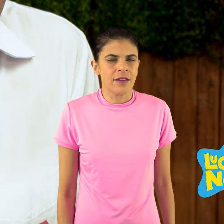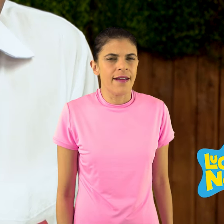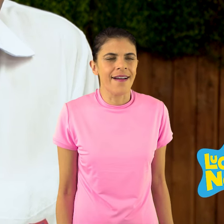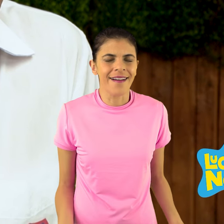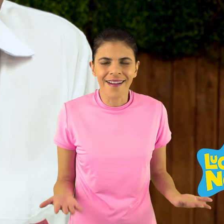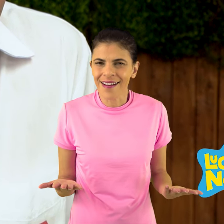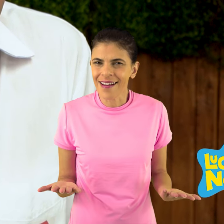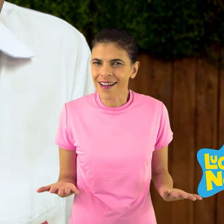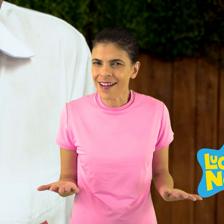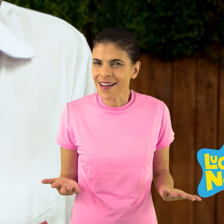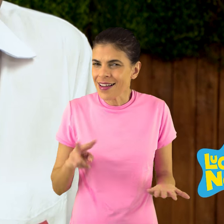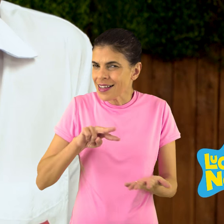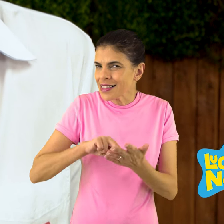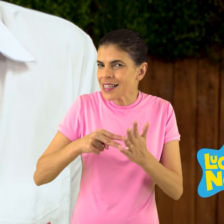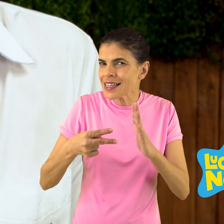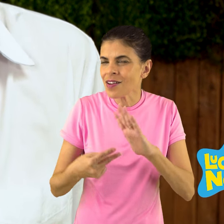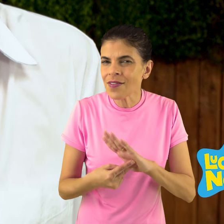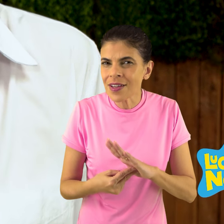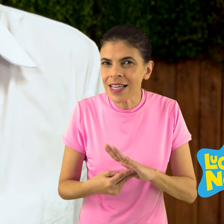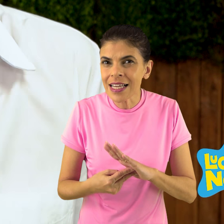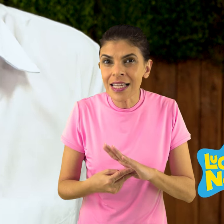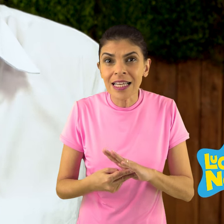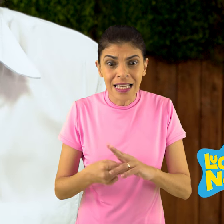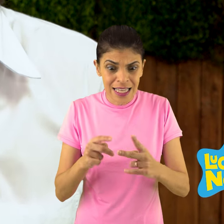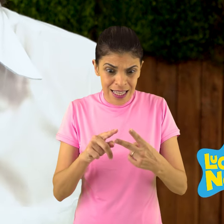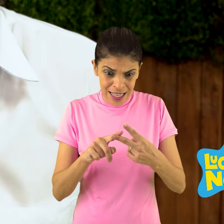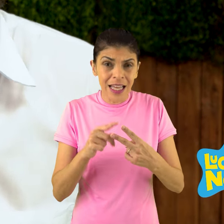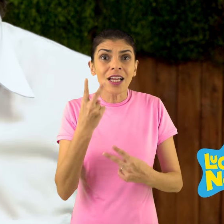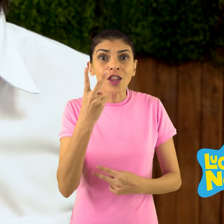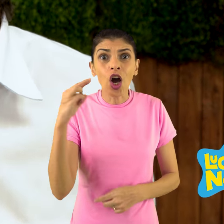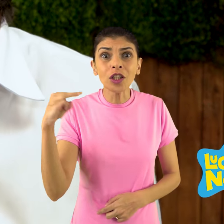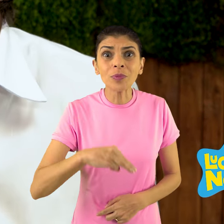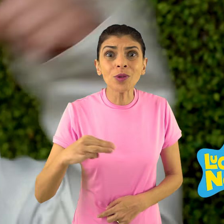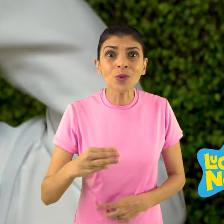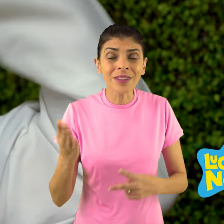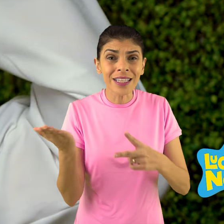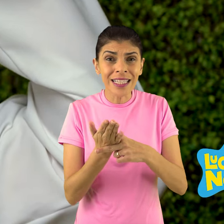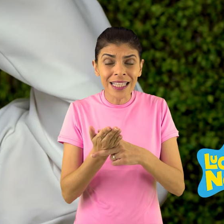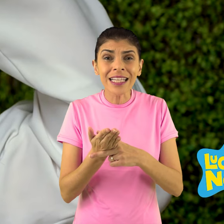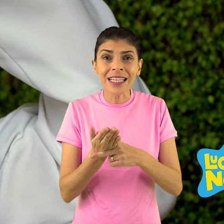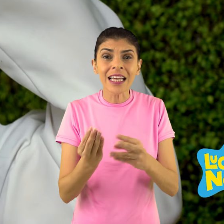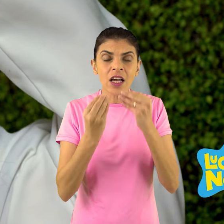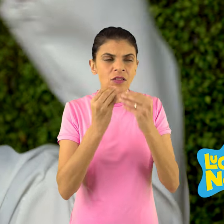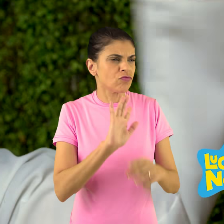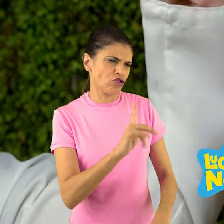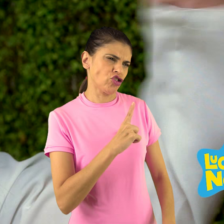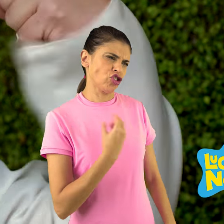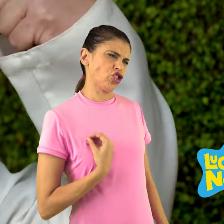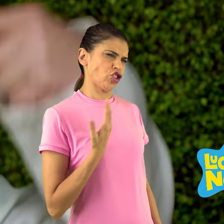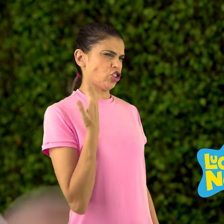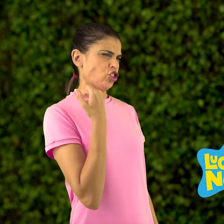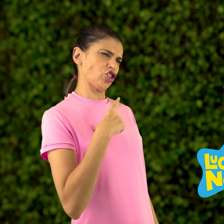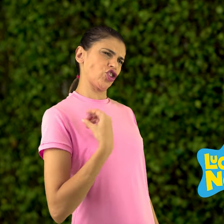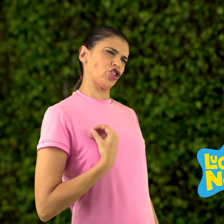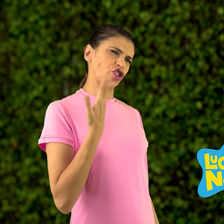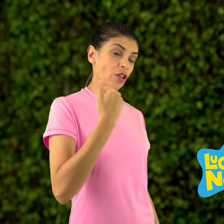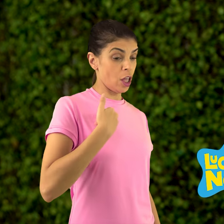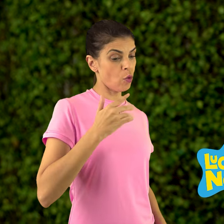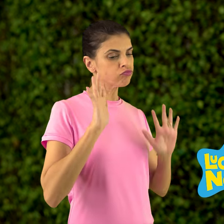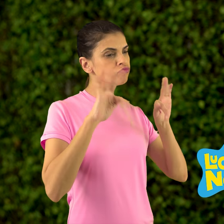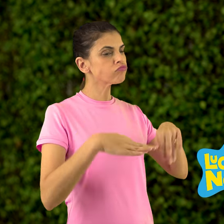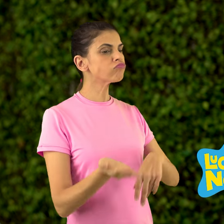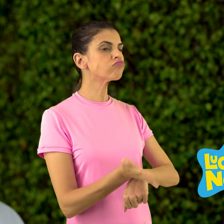Então, quer dizer que ainda tem 2 minutos de recreio? Tinha! Porque eu terminei